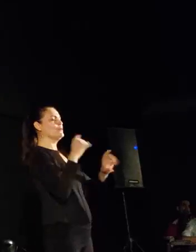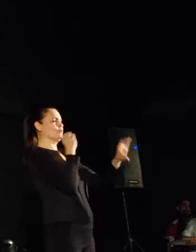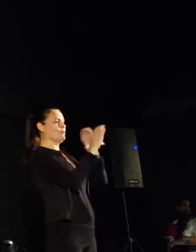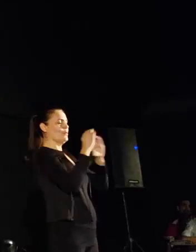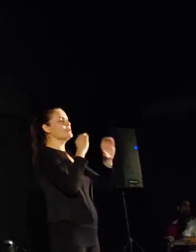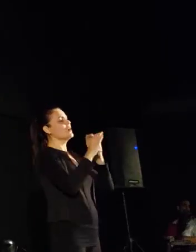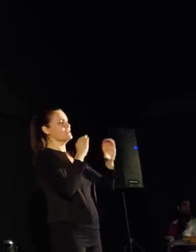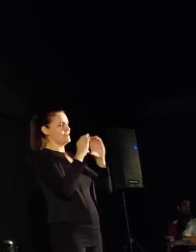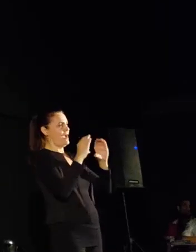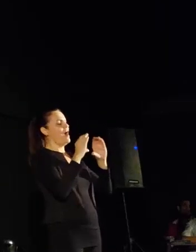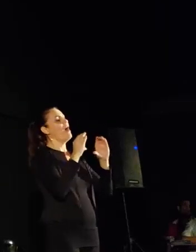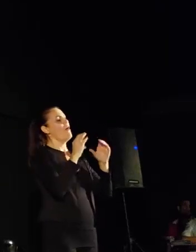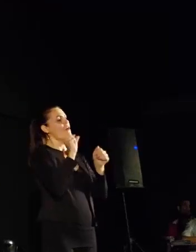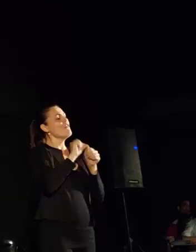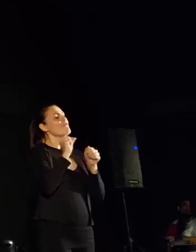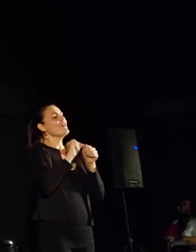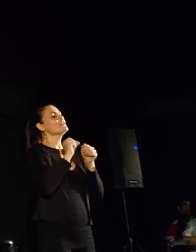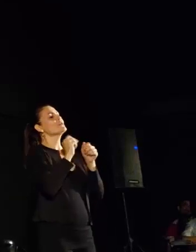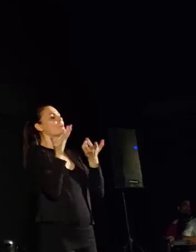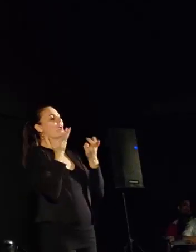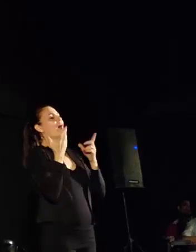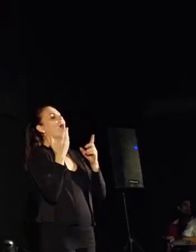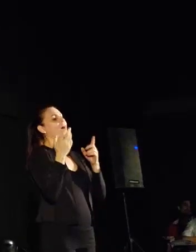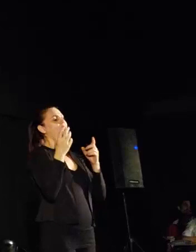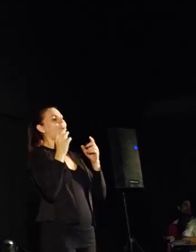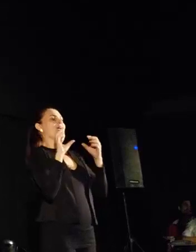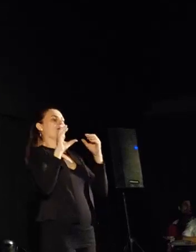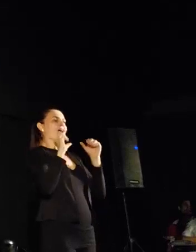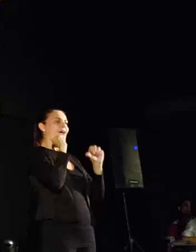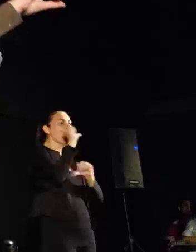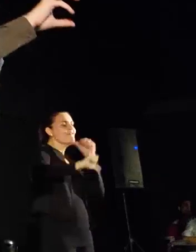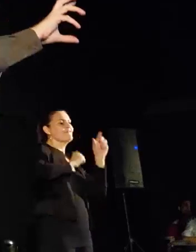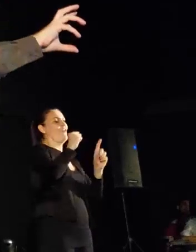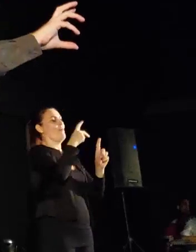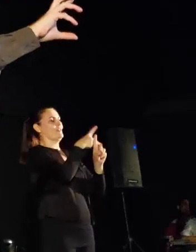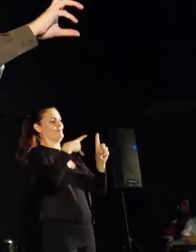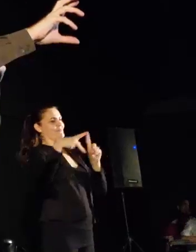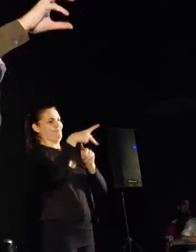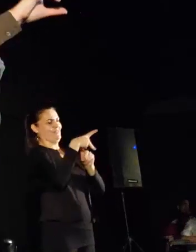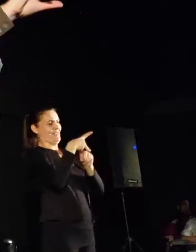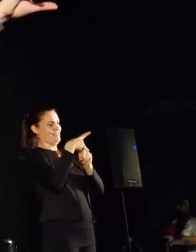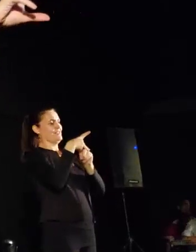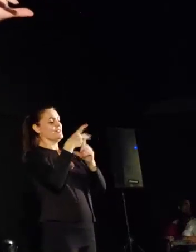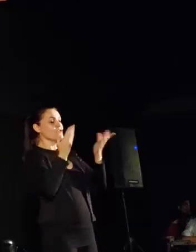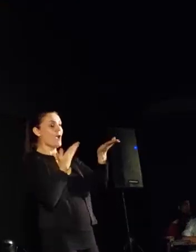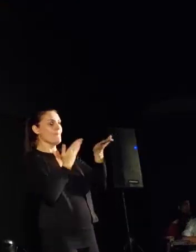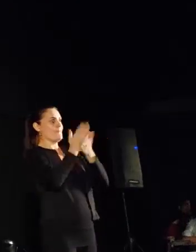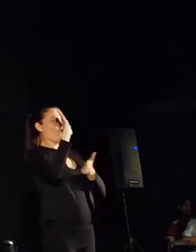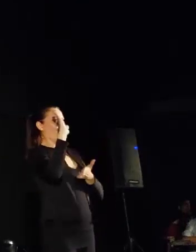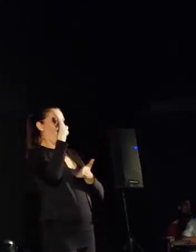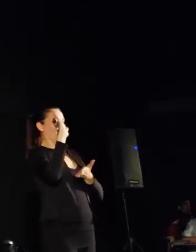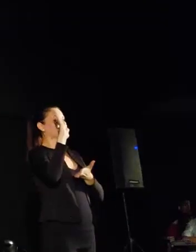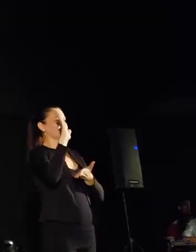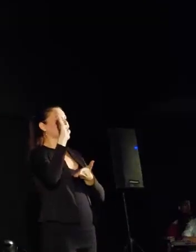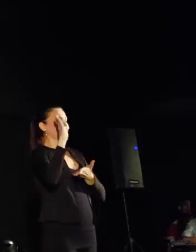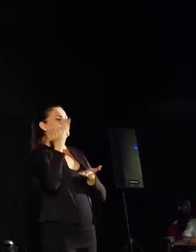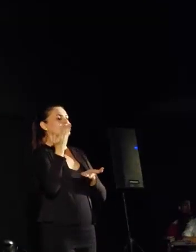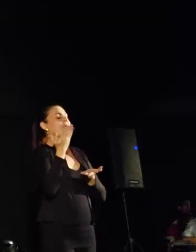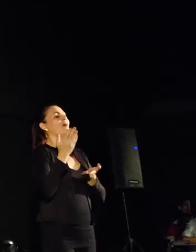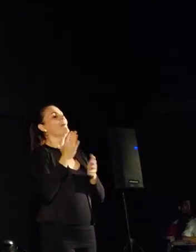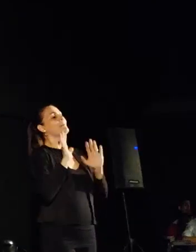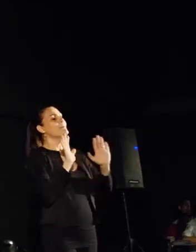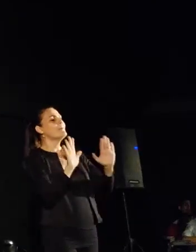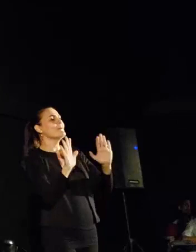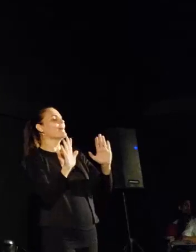recusada, seja aprovada apenas por 36% da população. Ou seja, ele não deu a notícia, já deu a notícia, já deu a explicação da